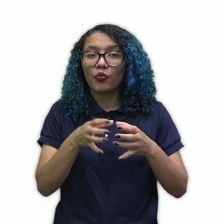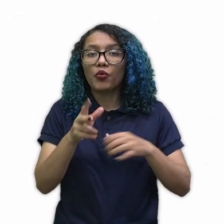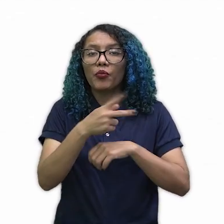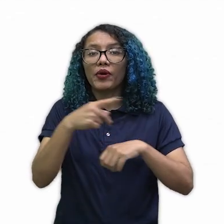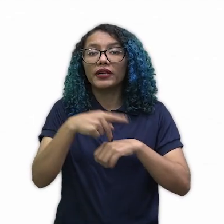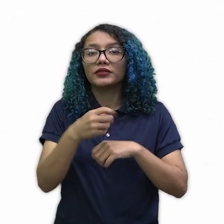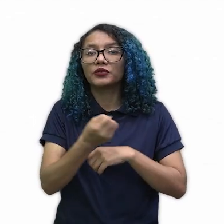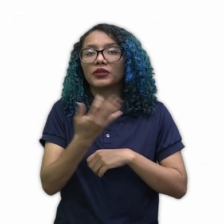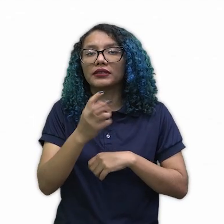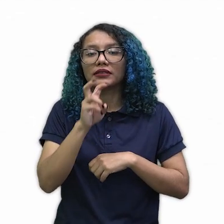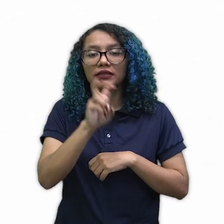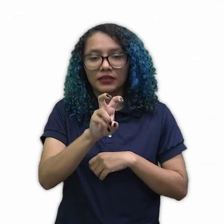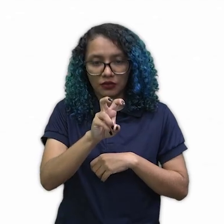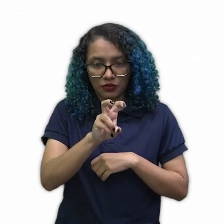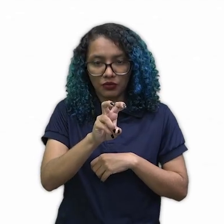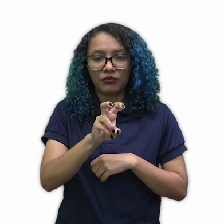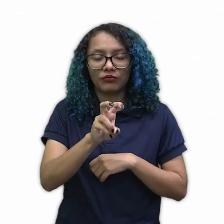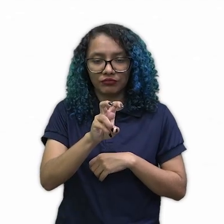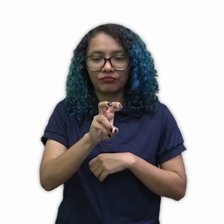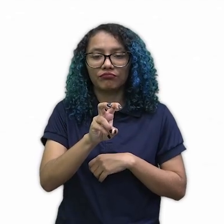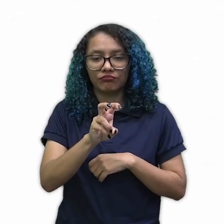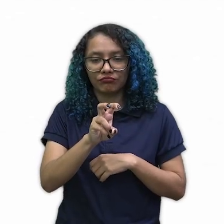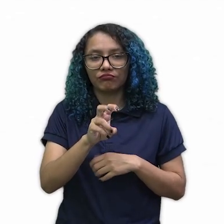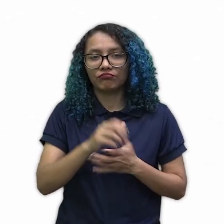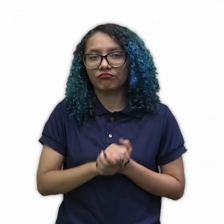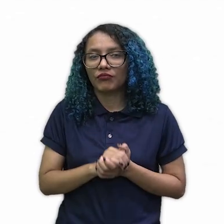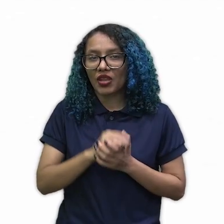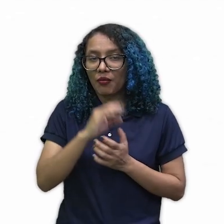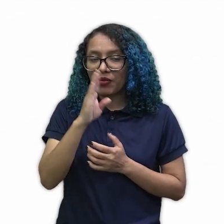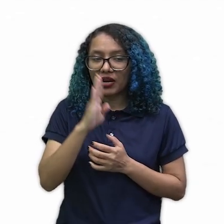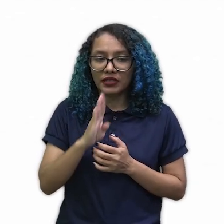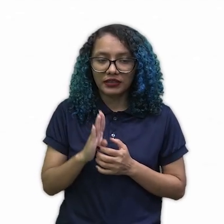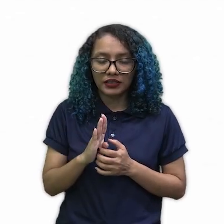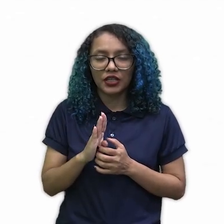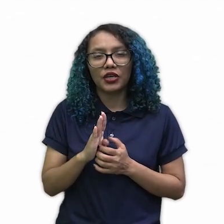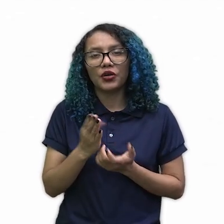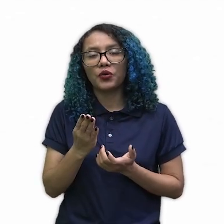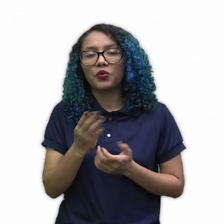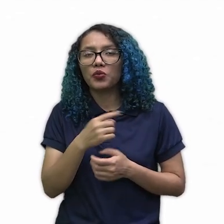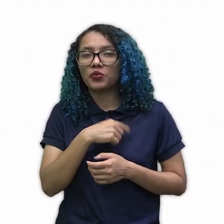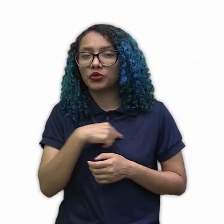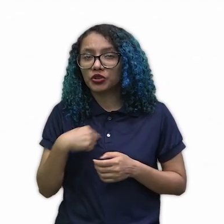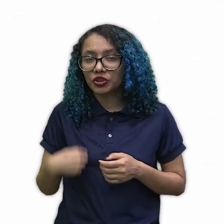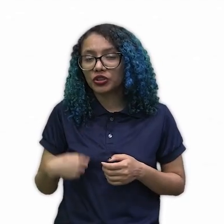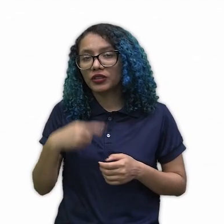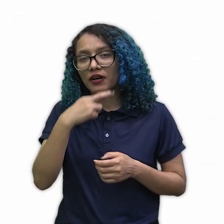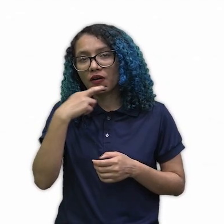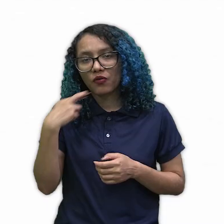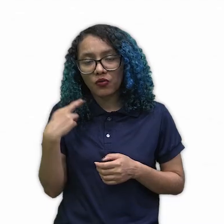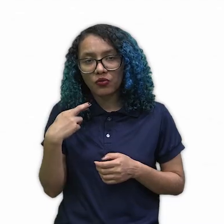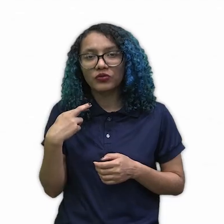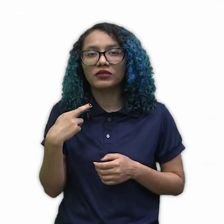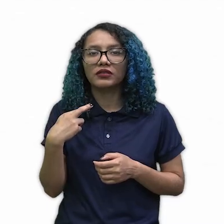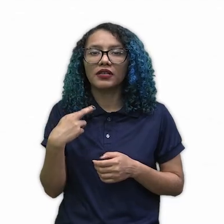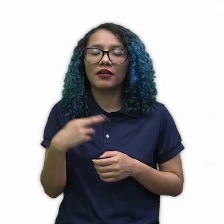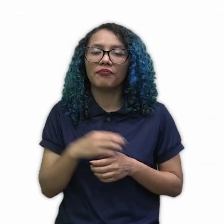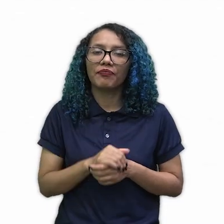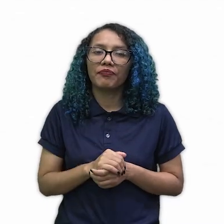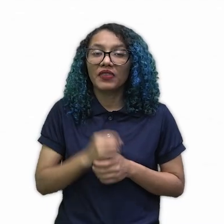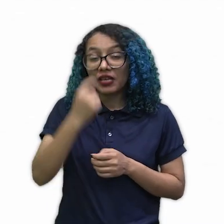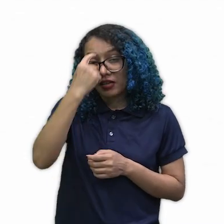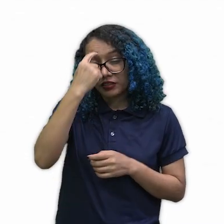Brasil, Rússia, Índia, China e a África do Sul. Porém, tivemos